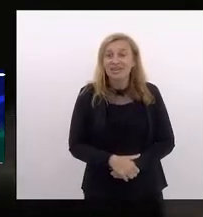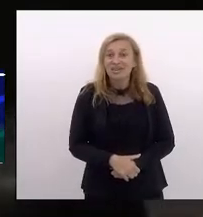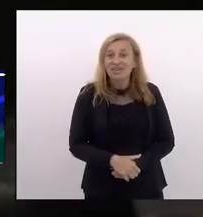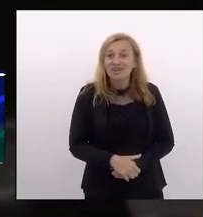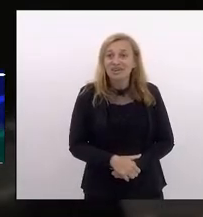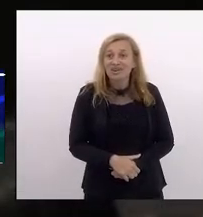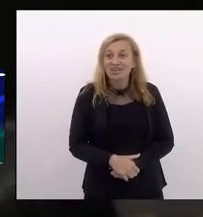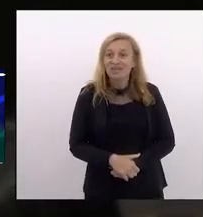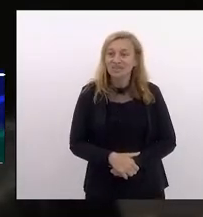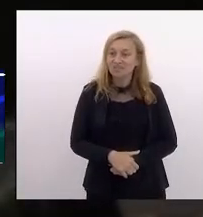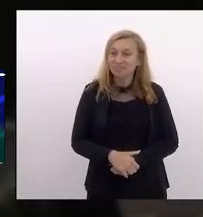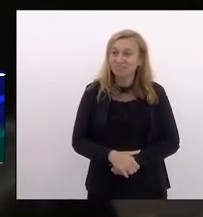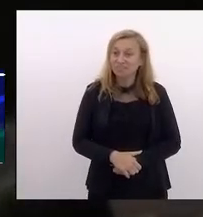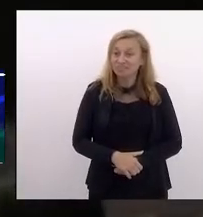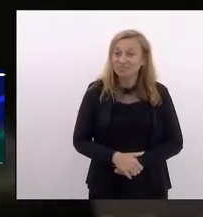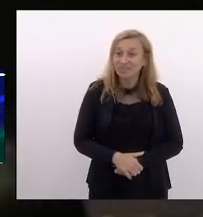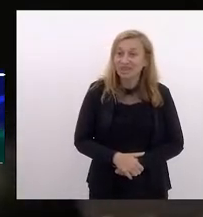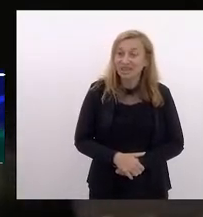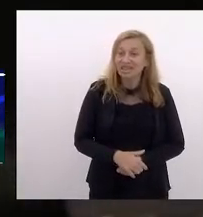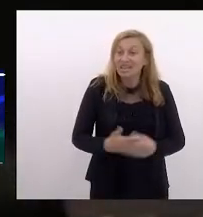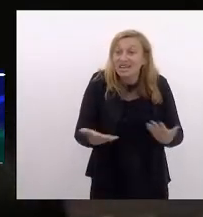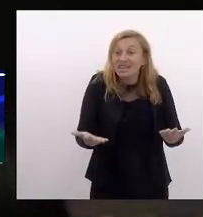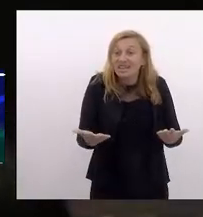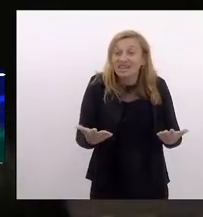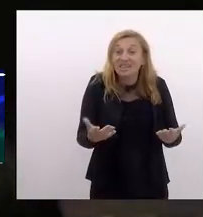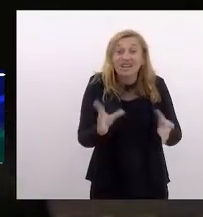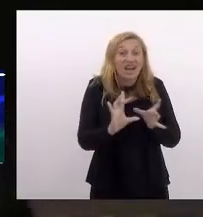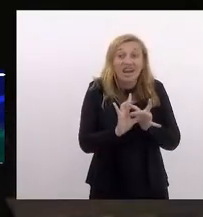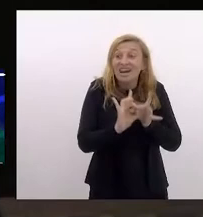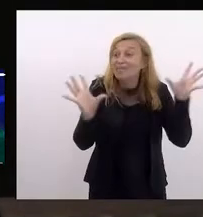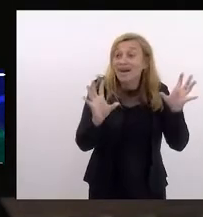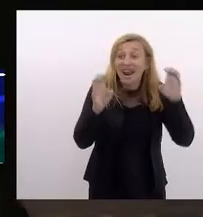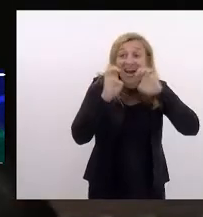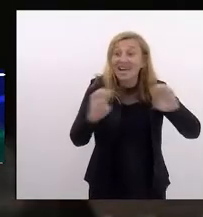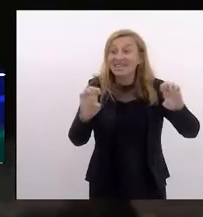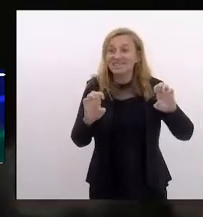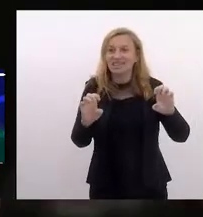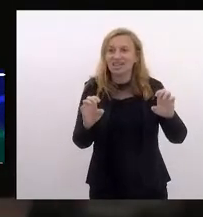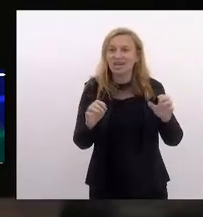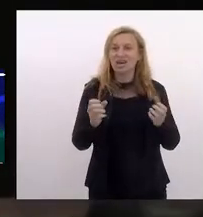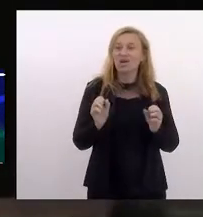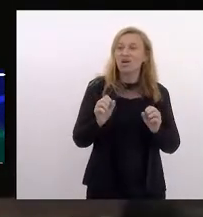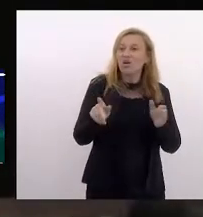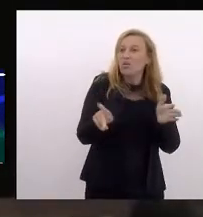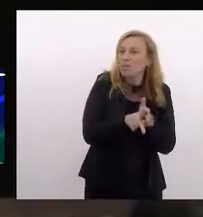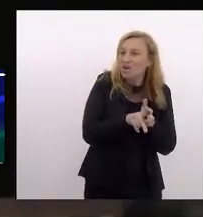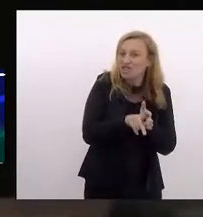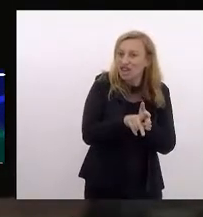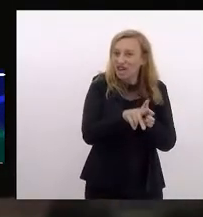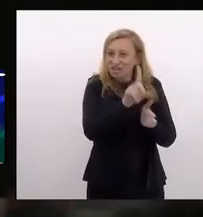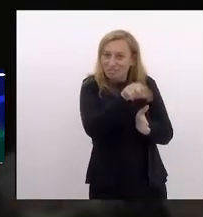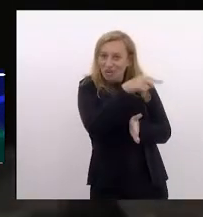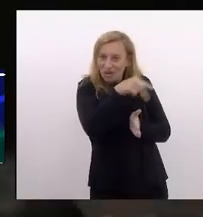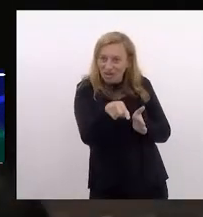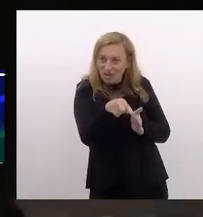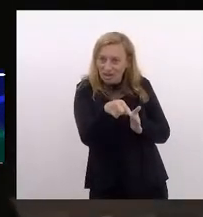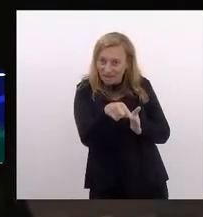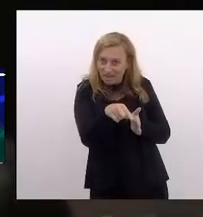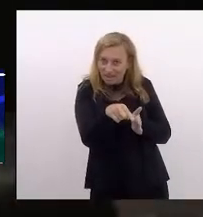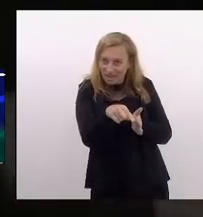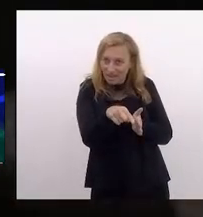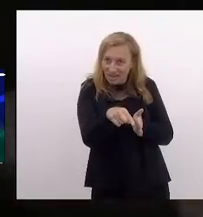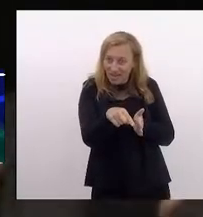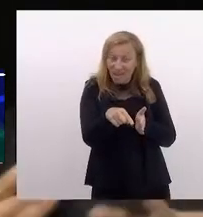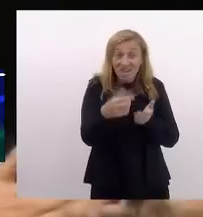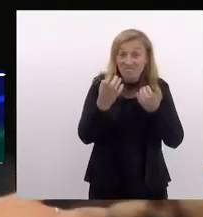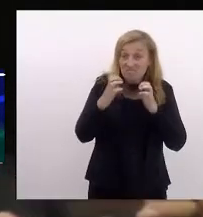proselitismo religioso é totalmente permitido quer dizer o projeto que proíbe o proselitismo que